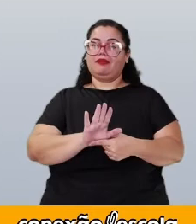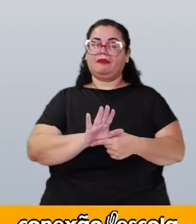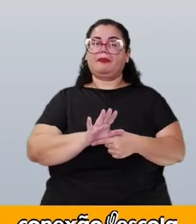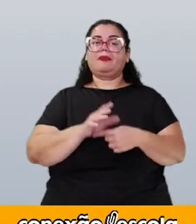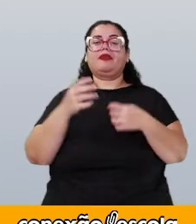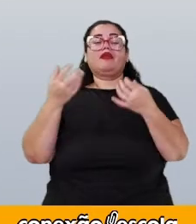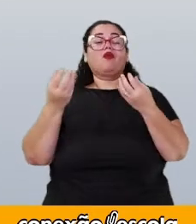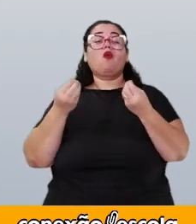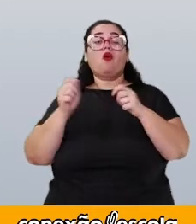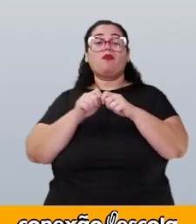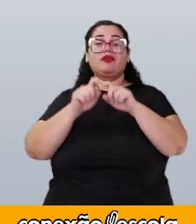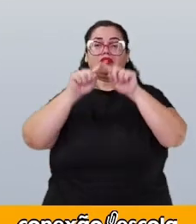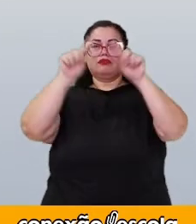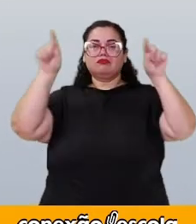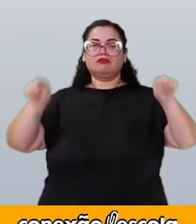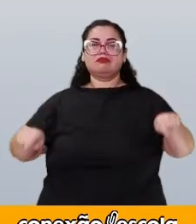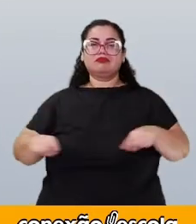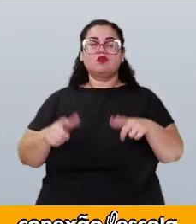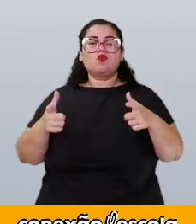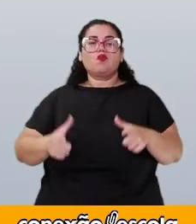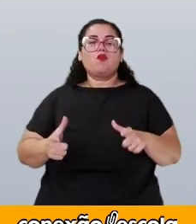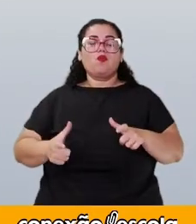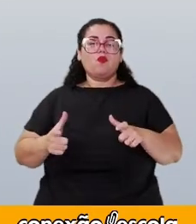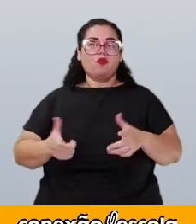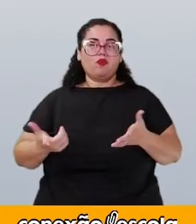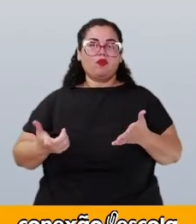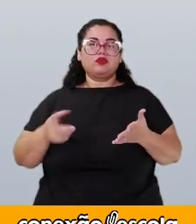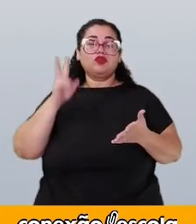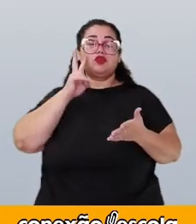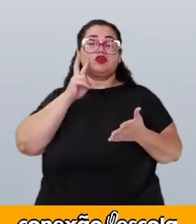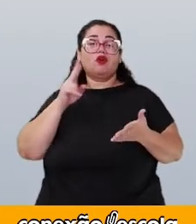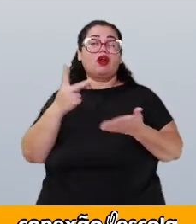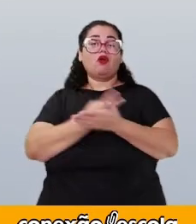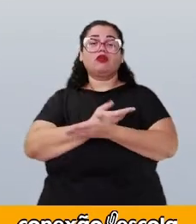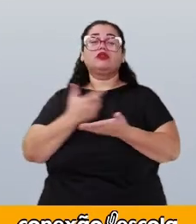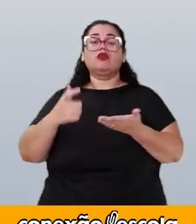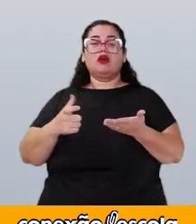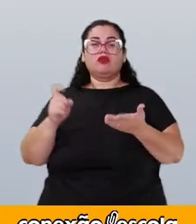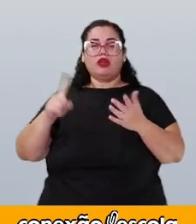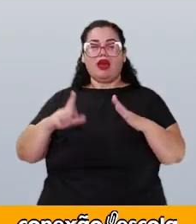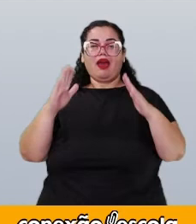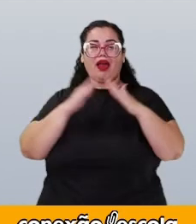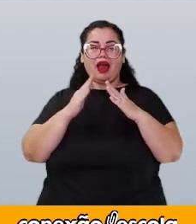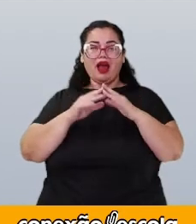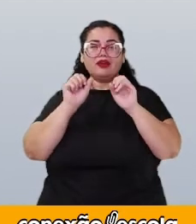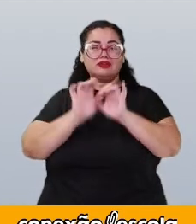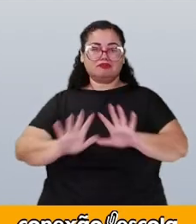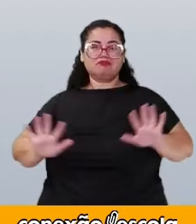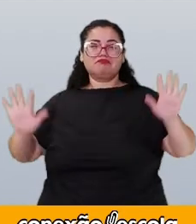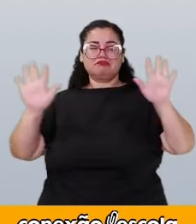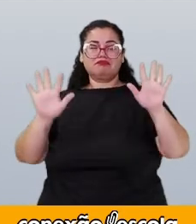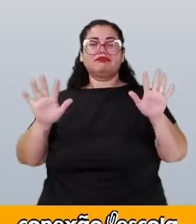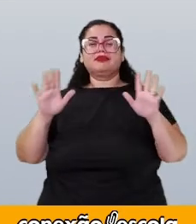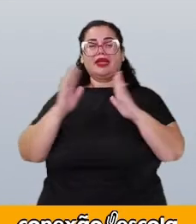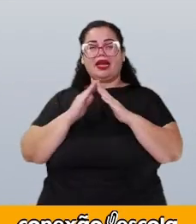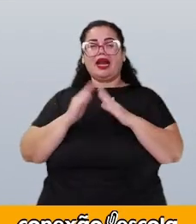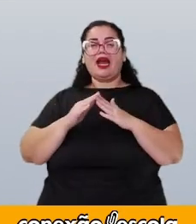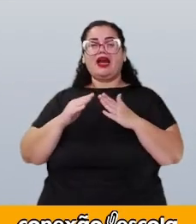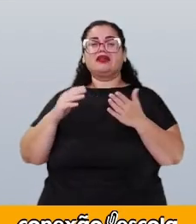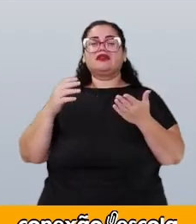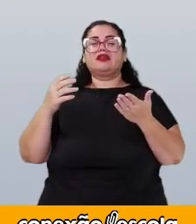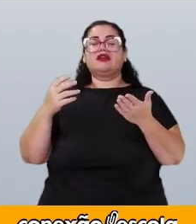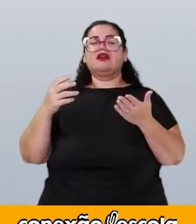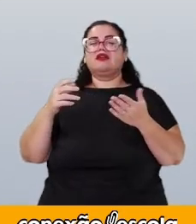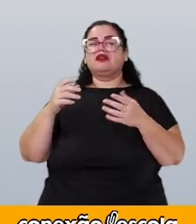Defina o cenário, onde se passará essa história. É em uma casa? Que elementos de uma casa você vai colocar no cenário?